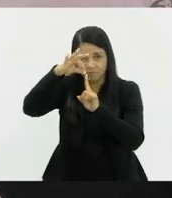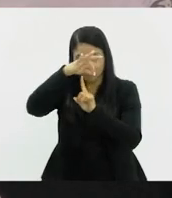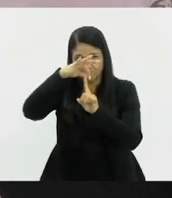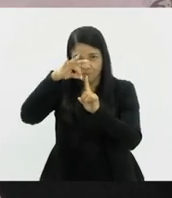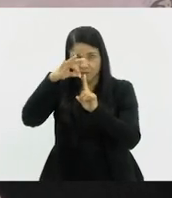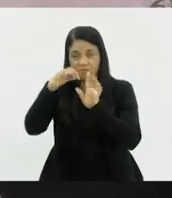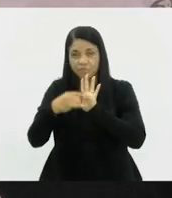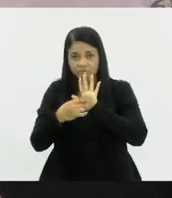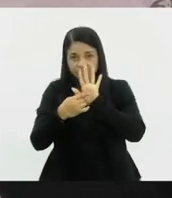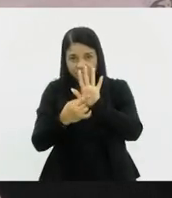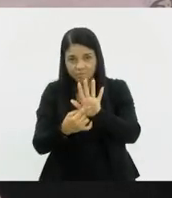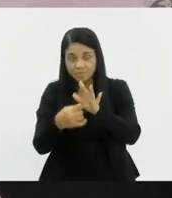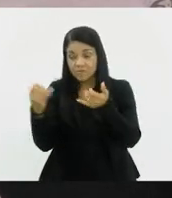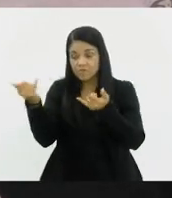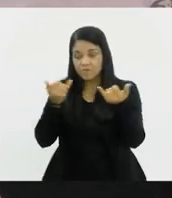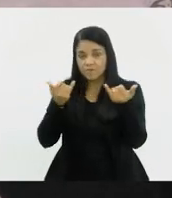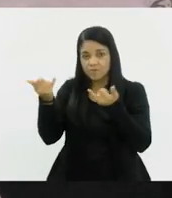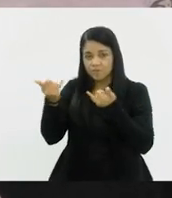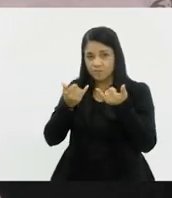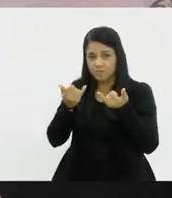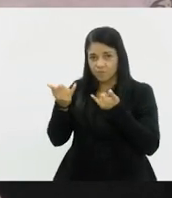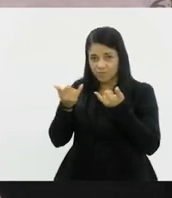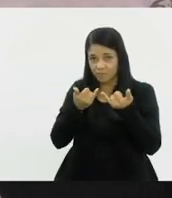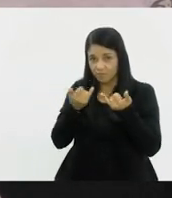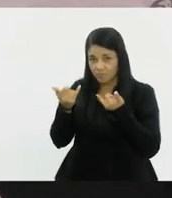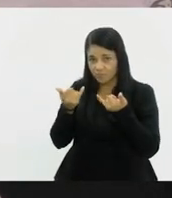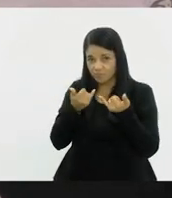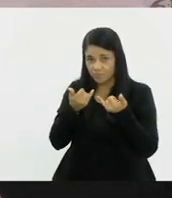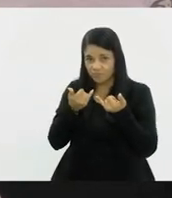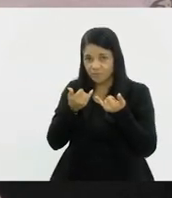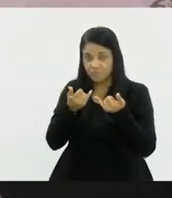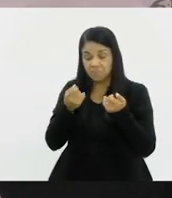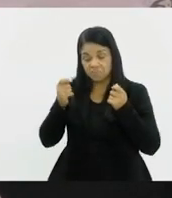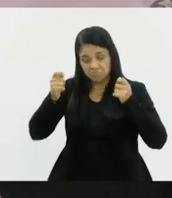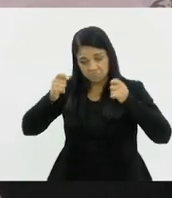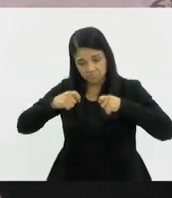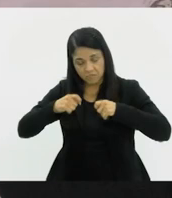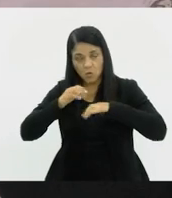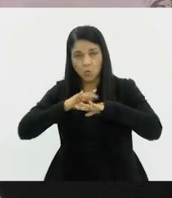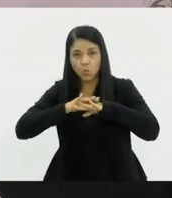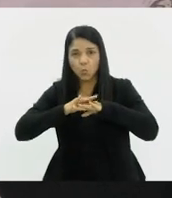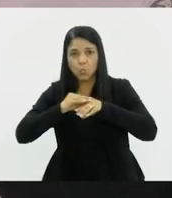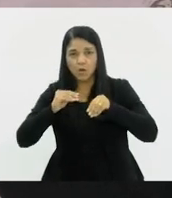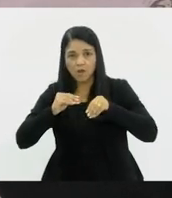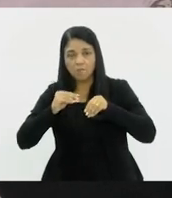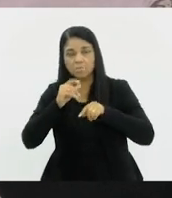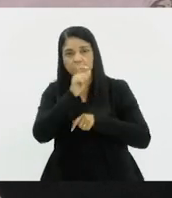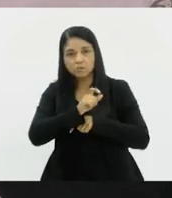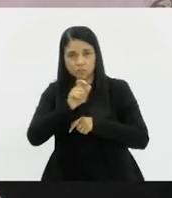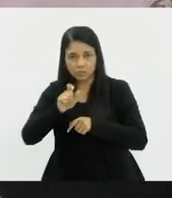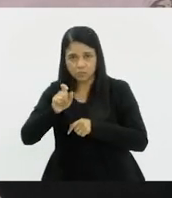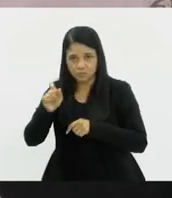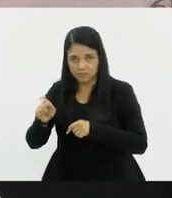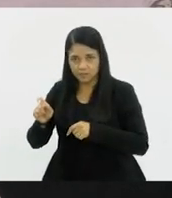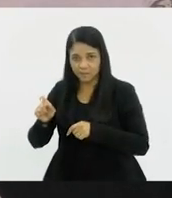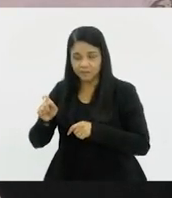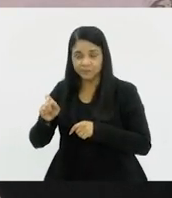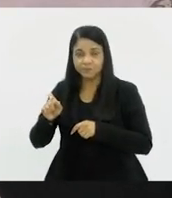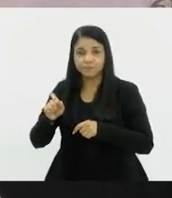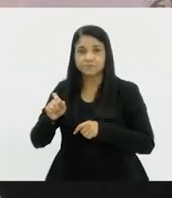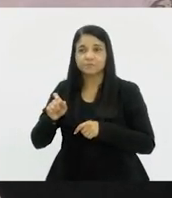trazer informação da astral para você para você poder curar a outras pessoas e